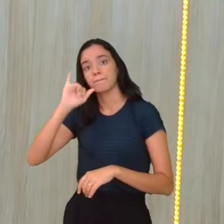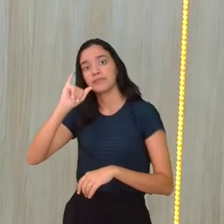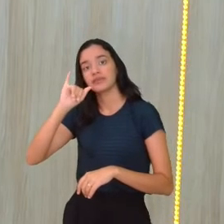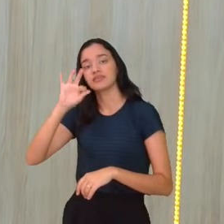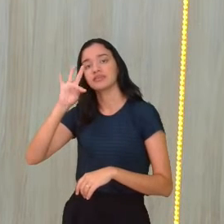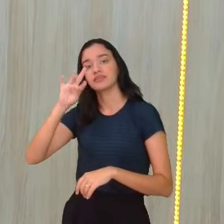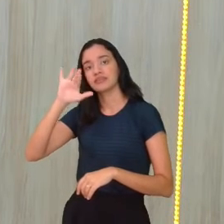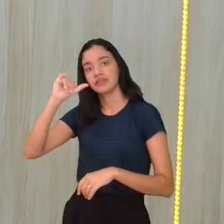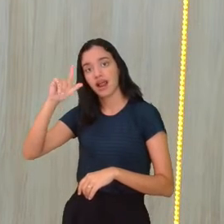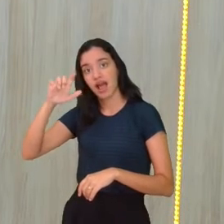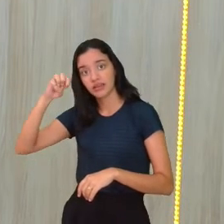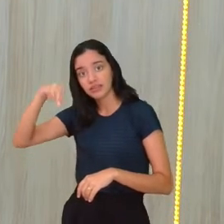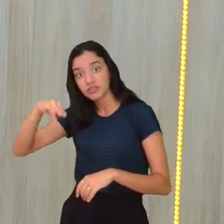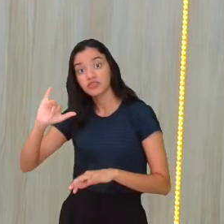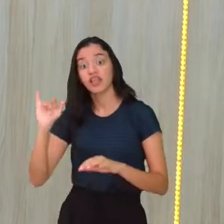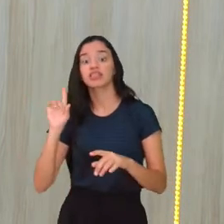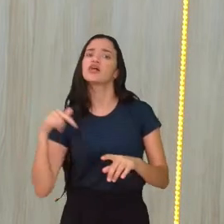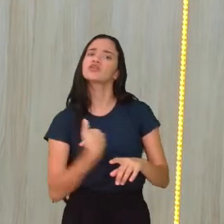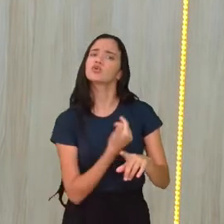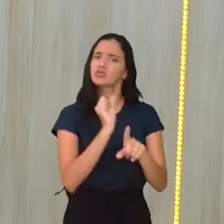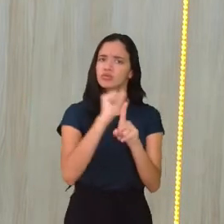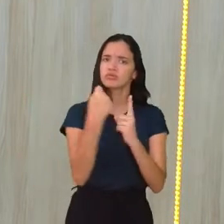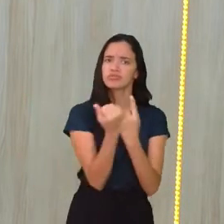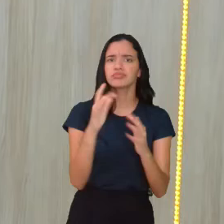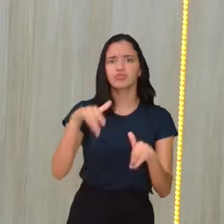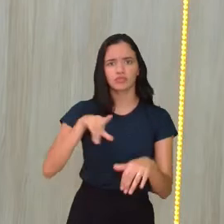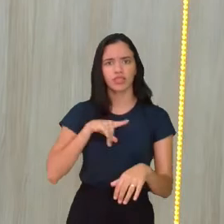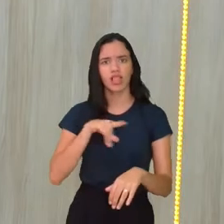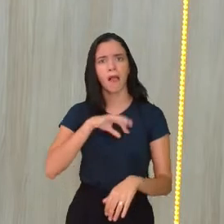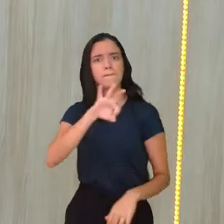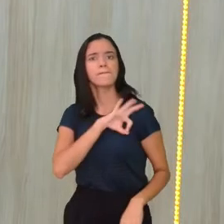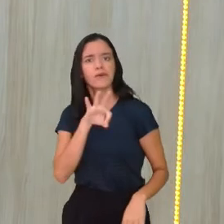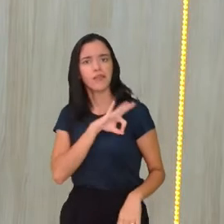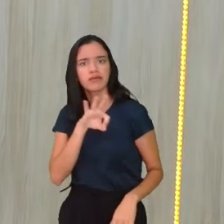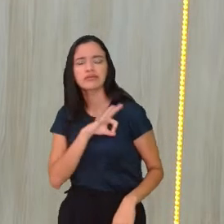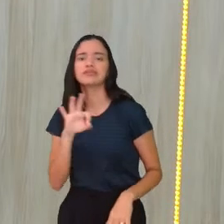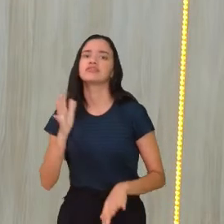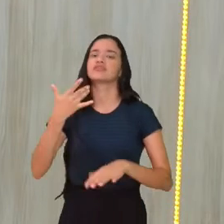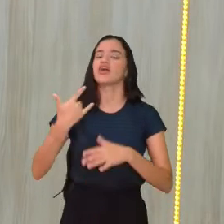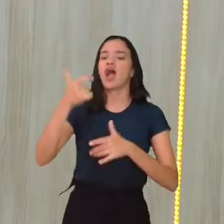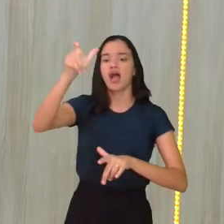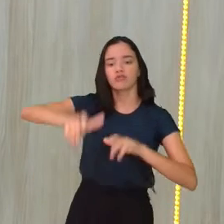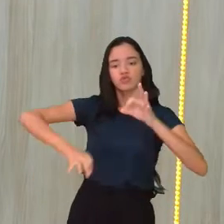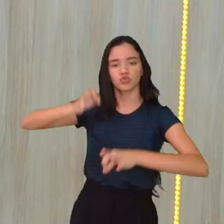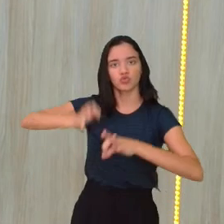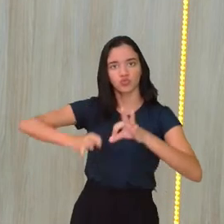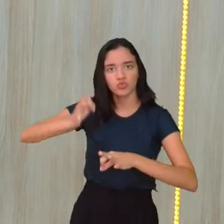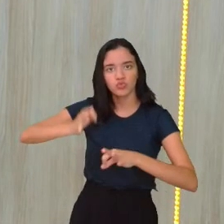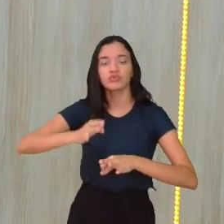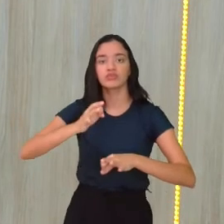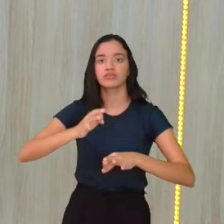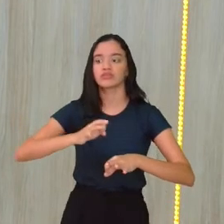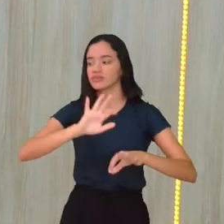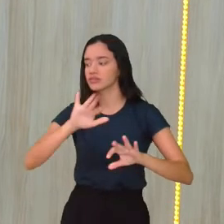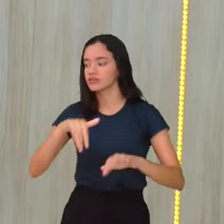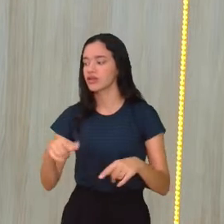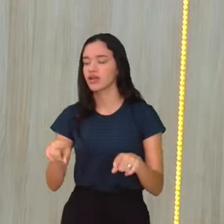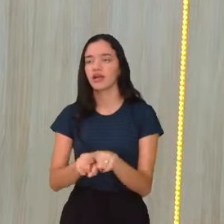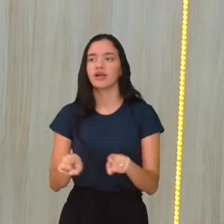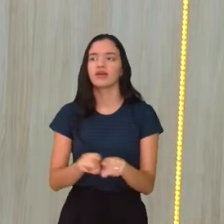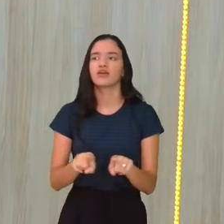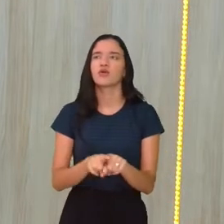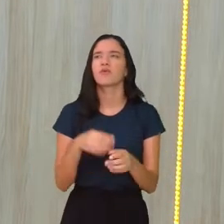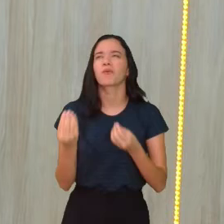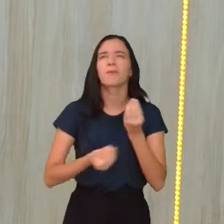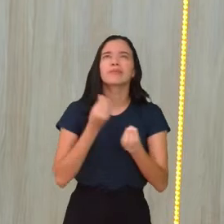Eles vão lá. Na nossa sociedade não existe, né, a polícia, os juízes que estão ali, né, como é